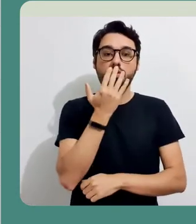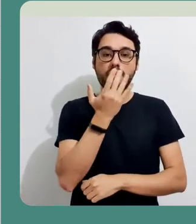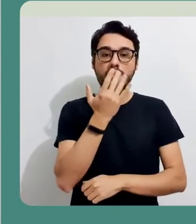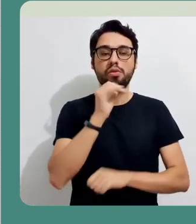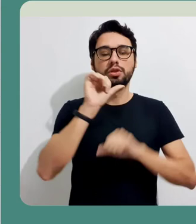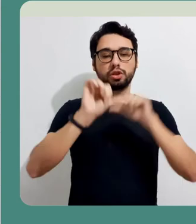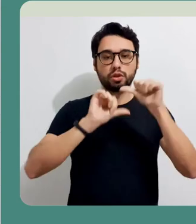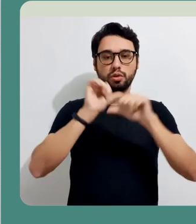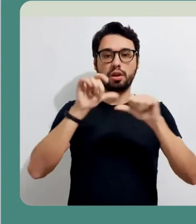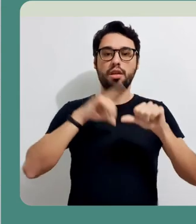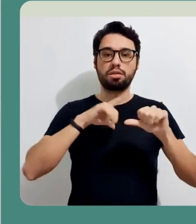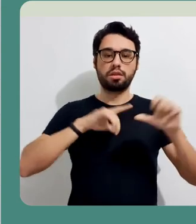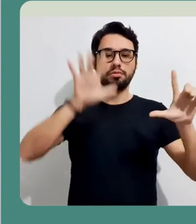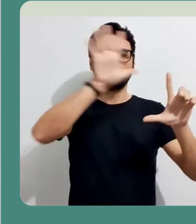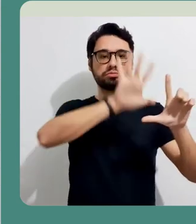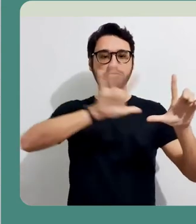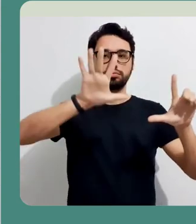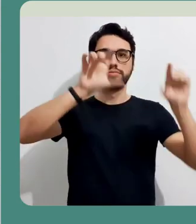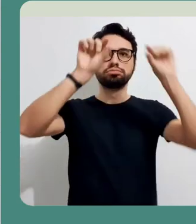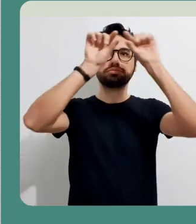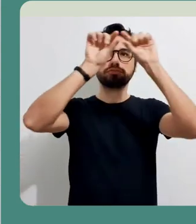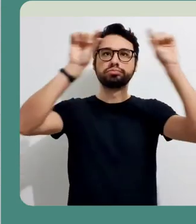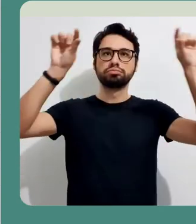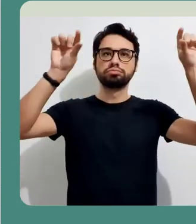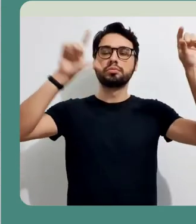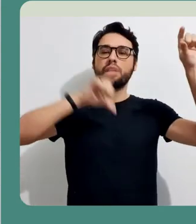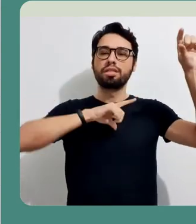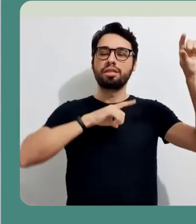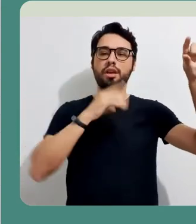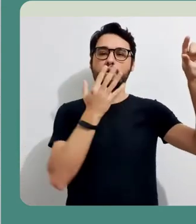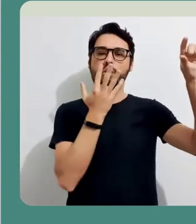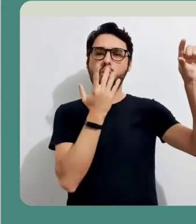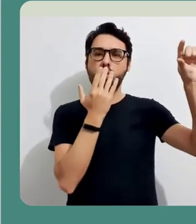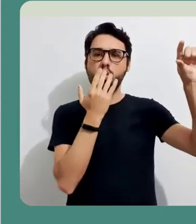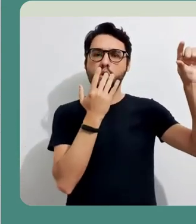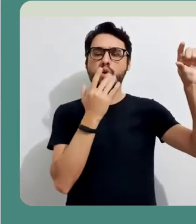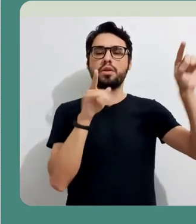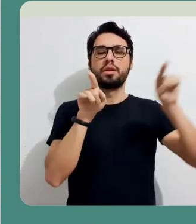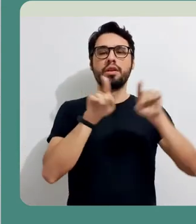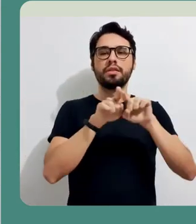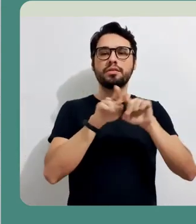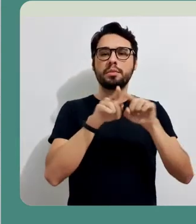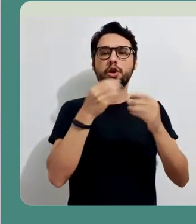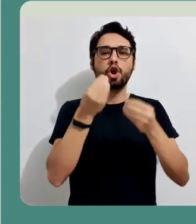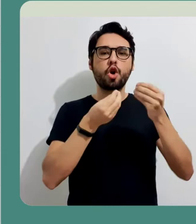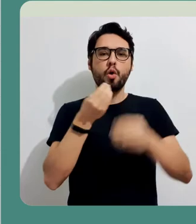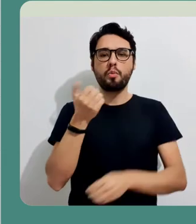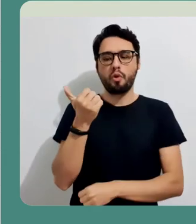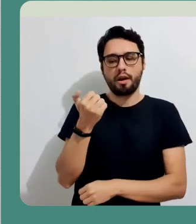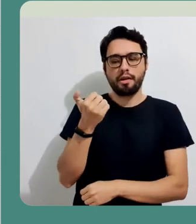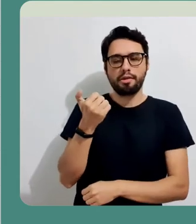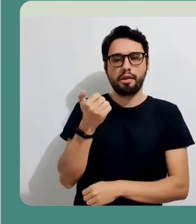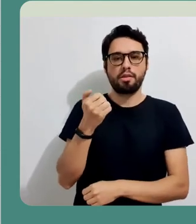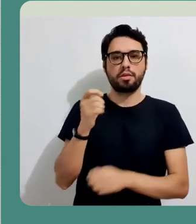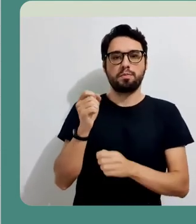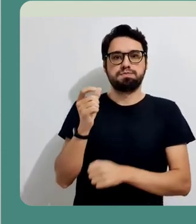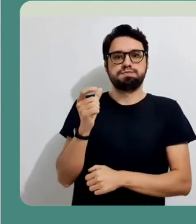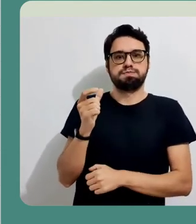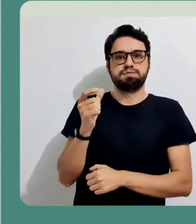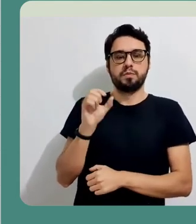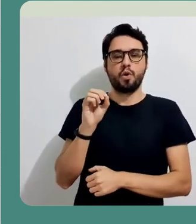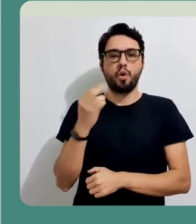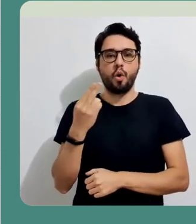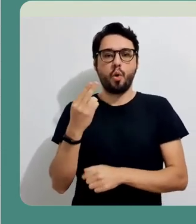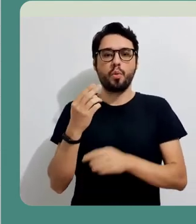alterar a coloração e a espesso E essas linhas eu posso vir aqui no menu superior né alterar aqui entre padrões de cores